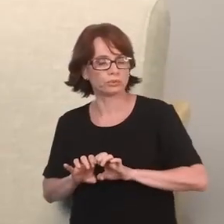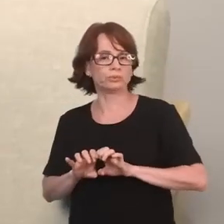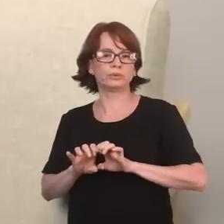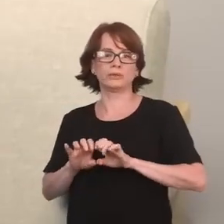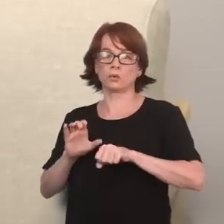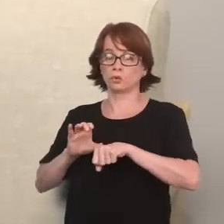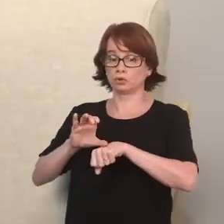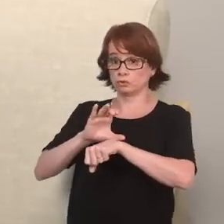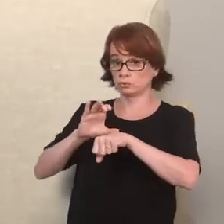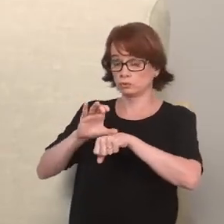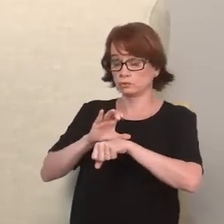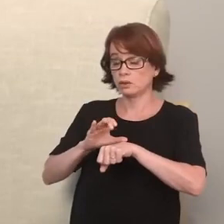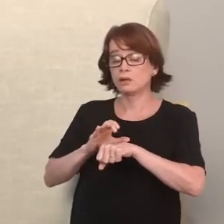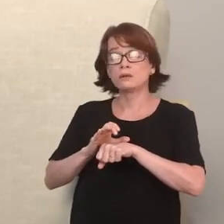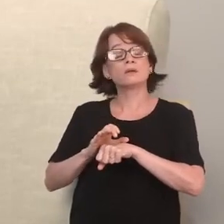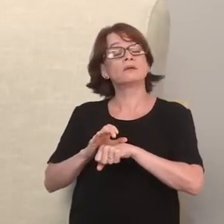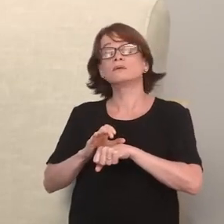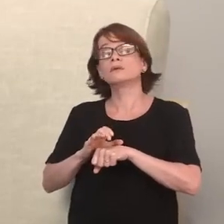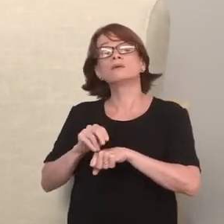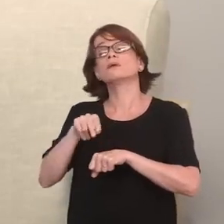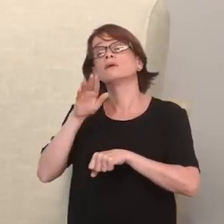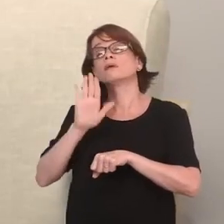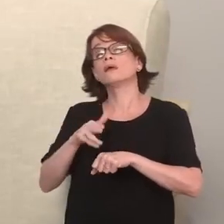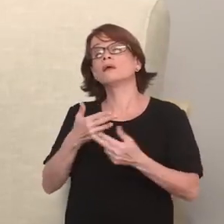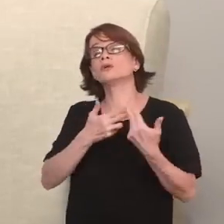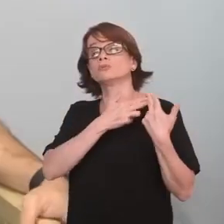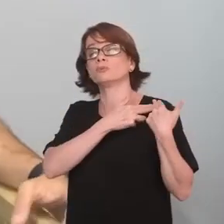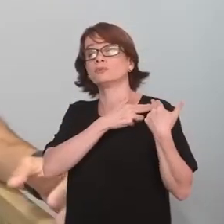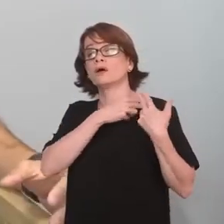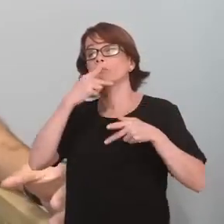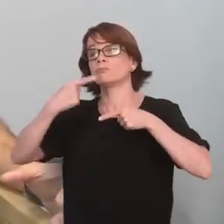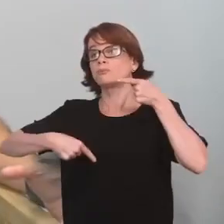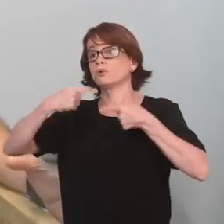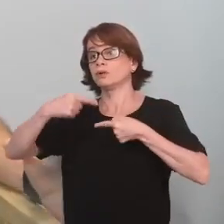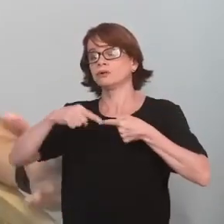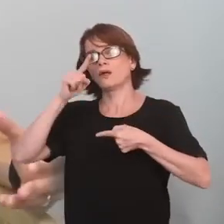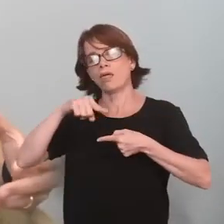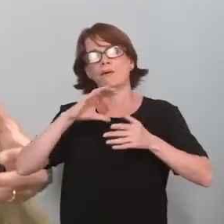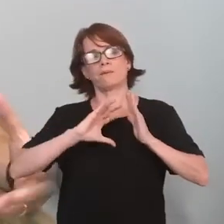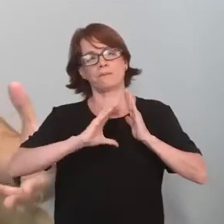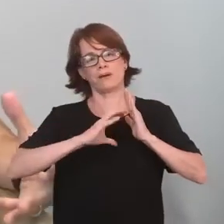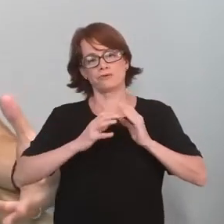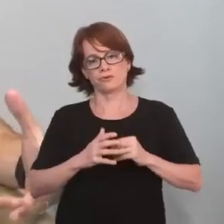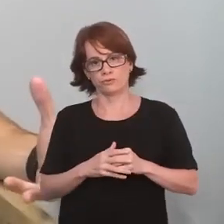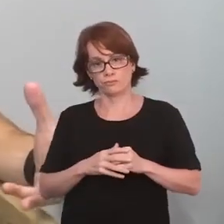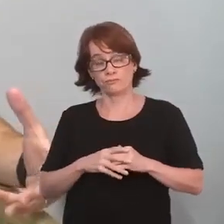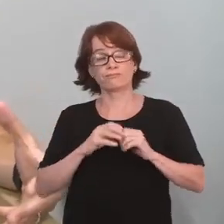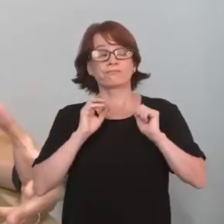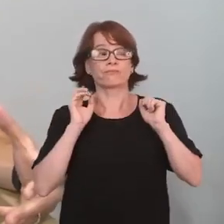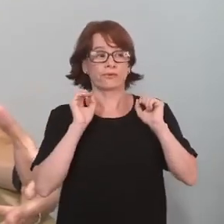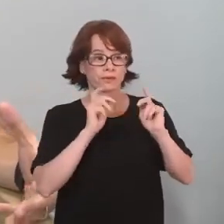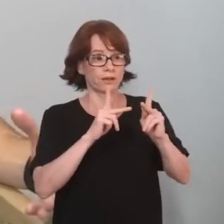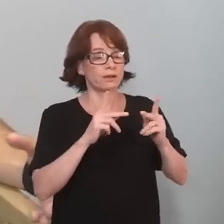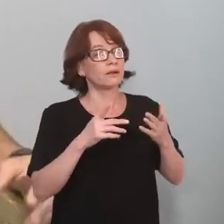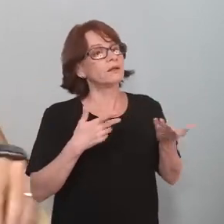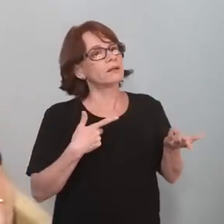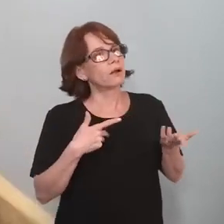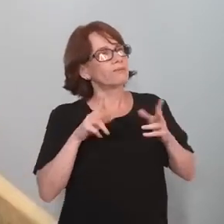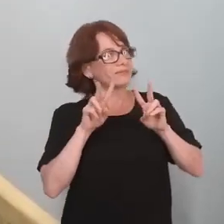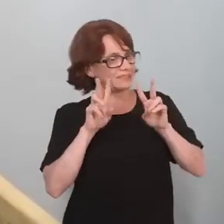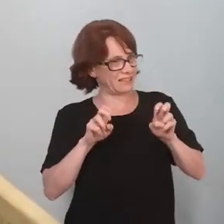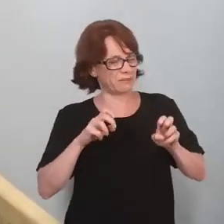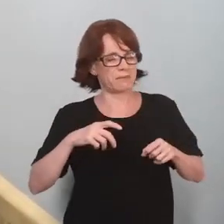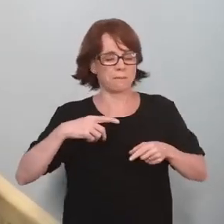quem é responsável pela política são os partidos. Perfeito. Falando de partido e falando em partido político,